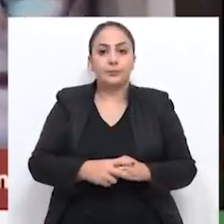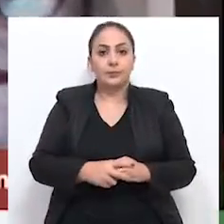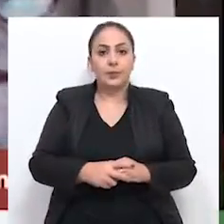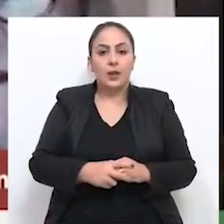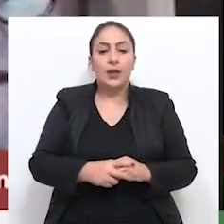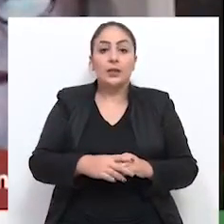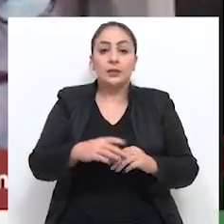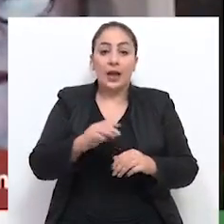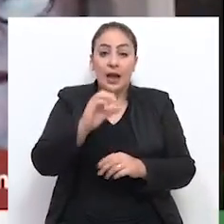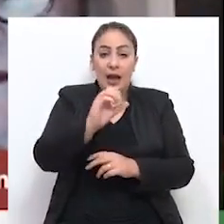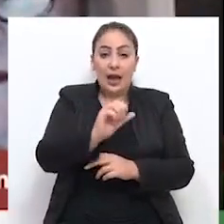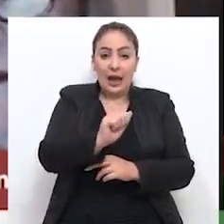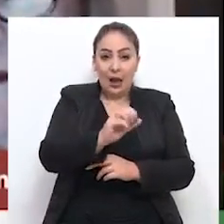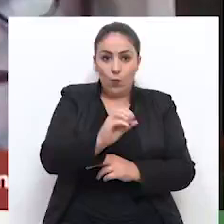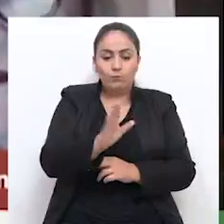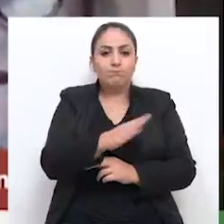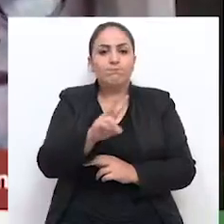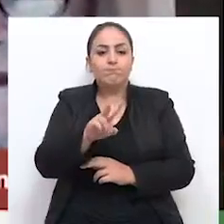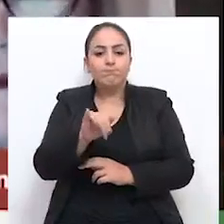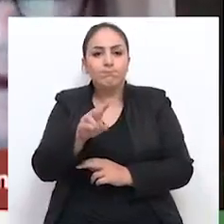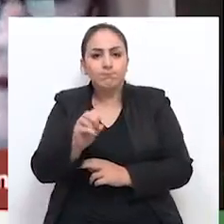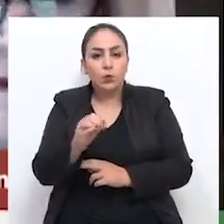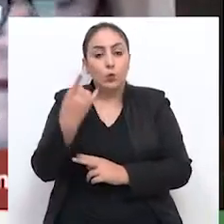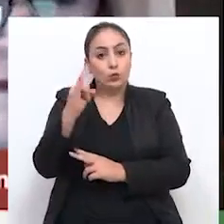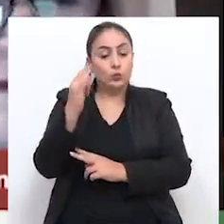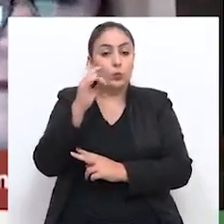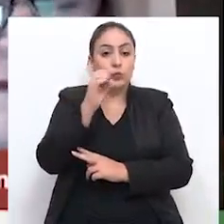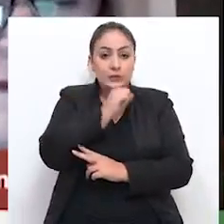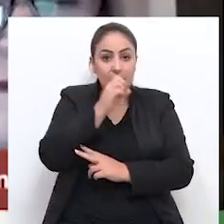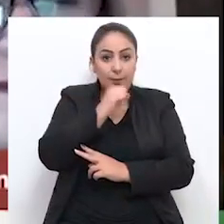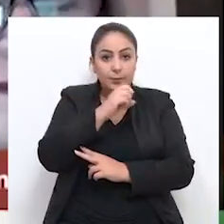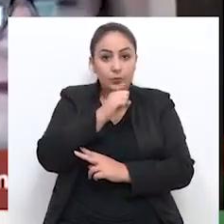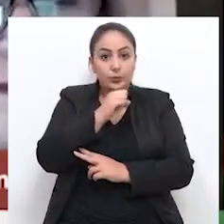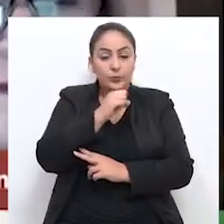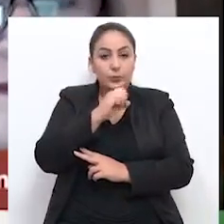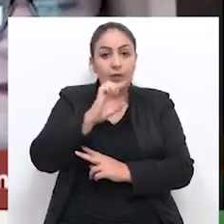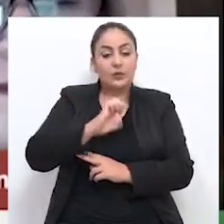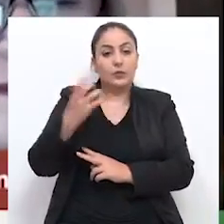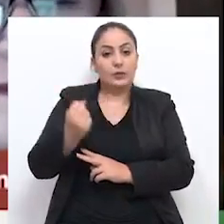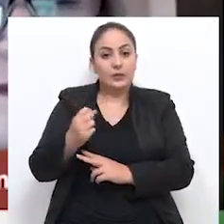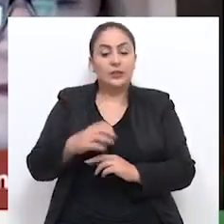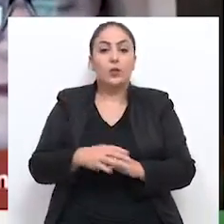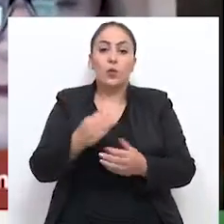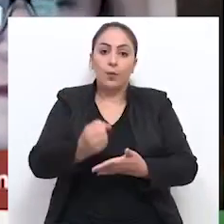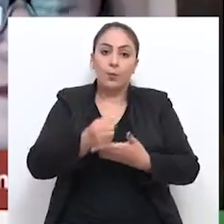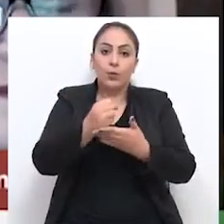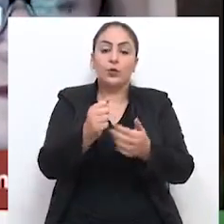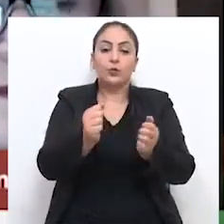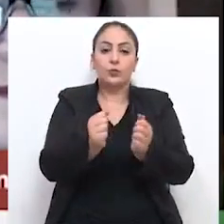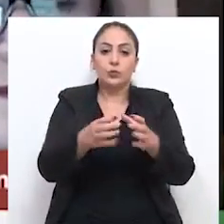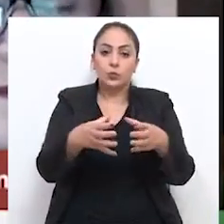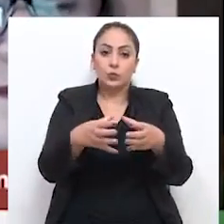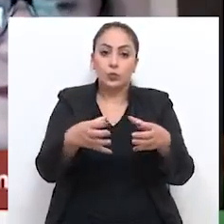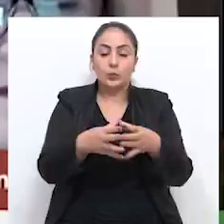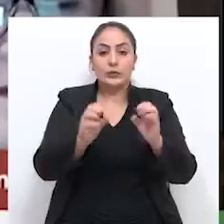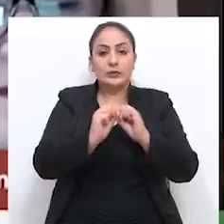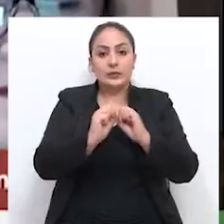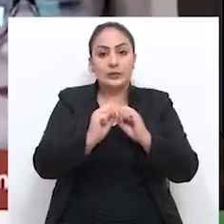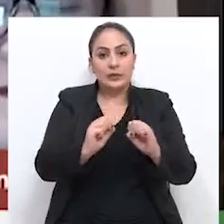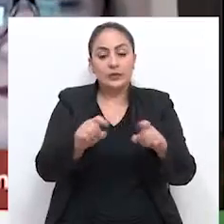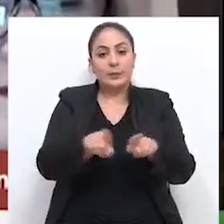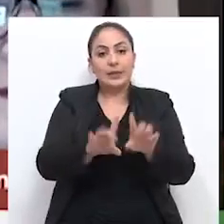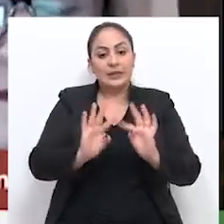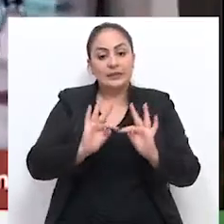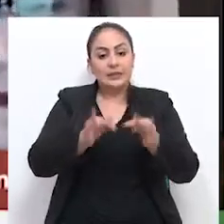Em transmissão ao vivo no último sábado, o governador do estado, Eduardo Leite, com o apoio da equipe de